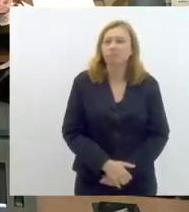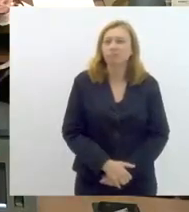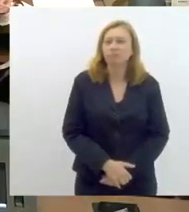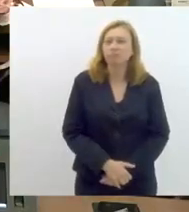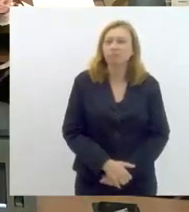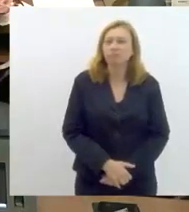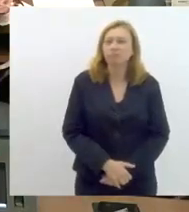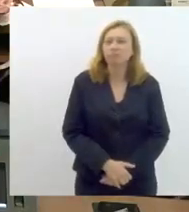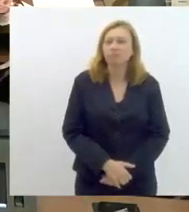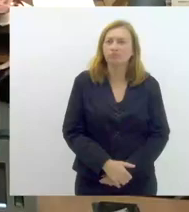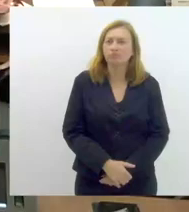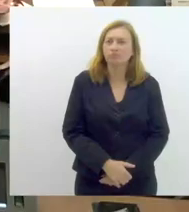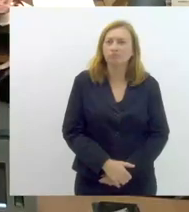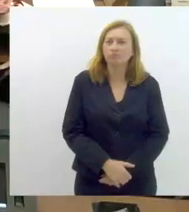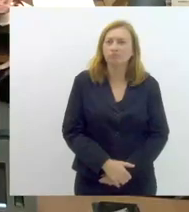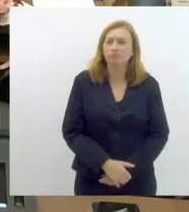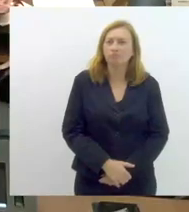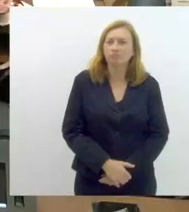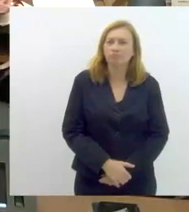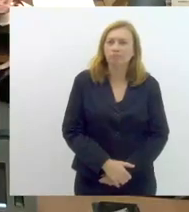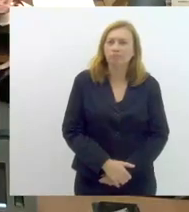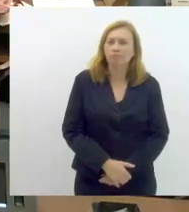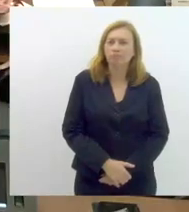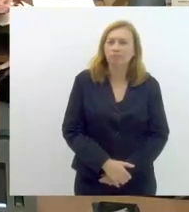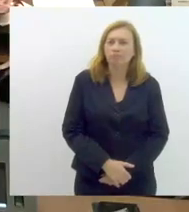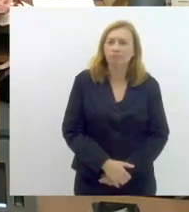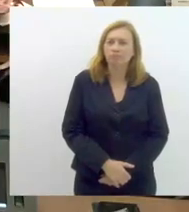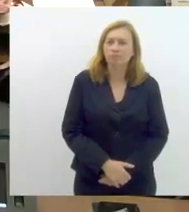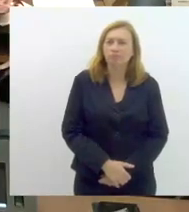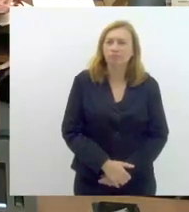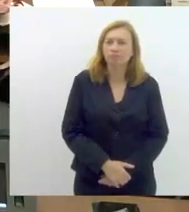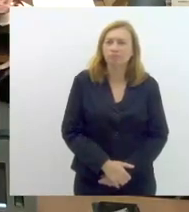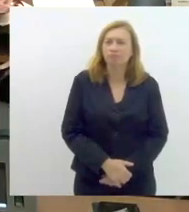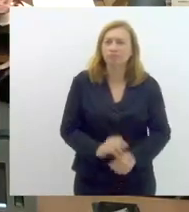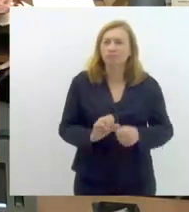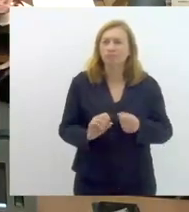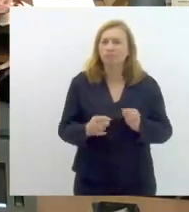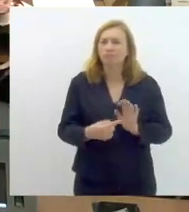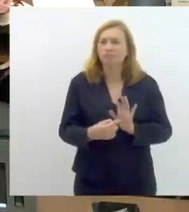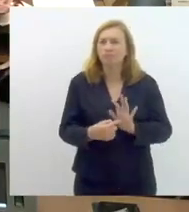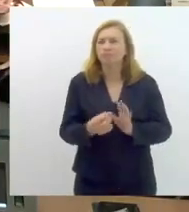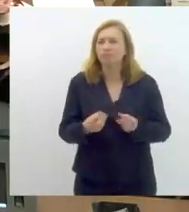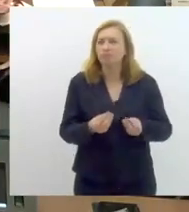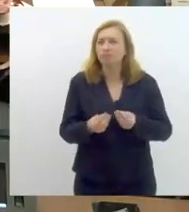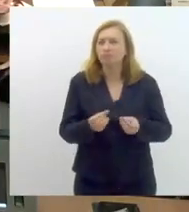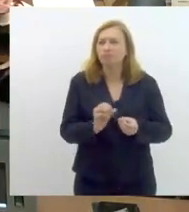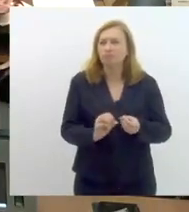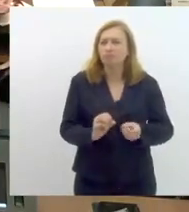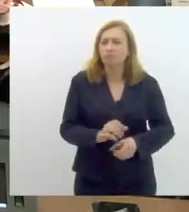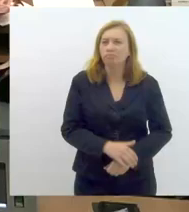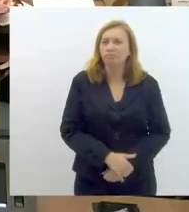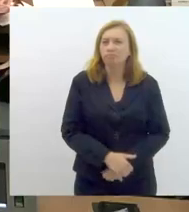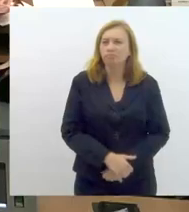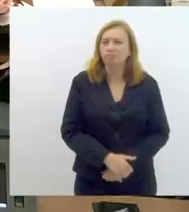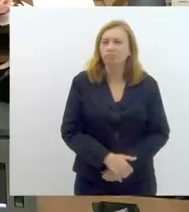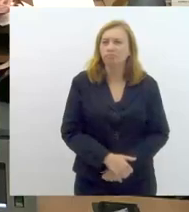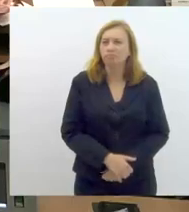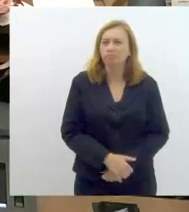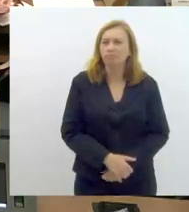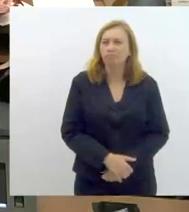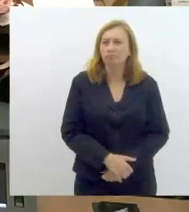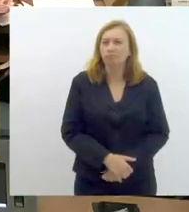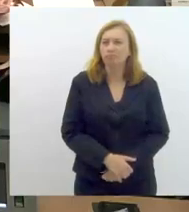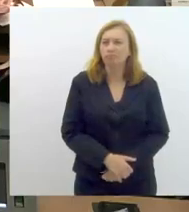aqui. Eu só vou lhe mostrar como faz. Pode sentar.